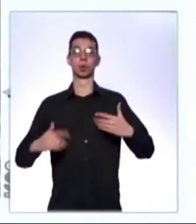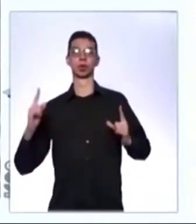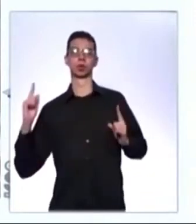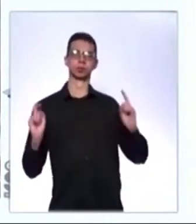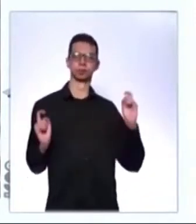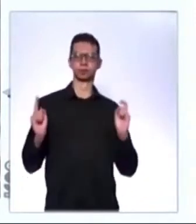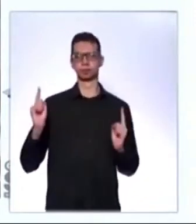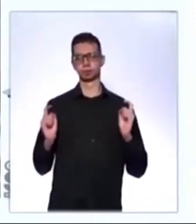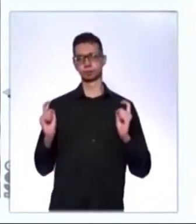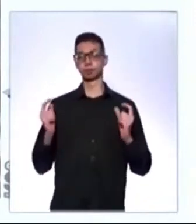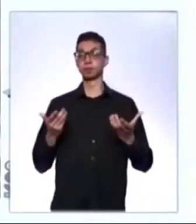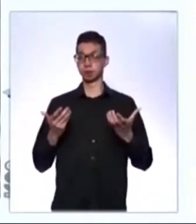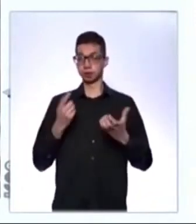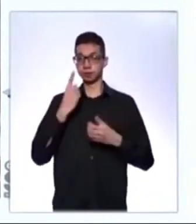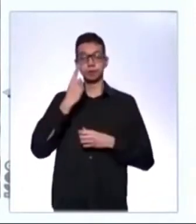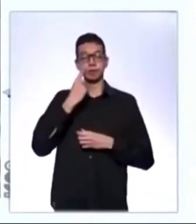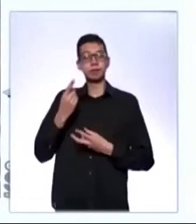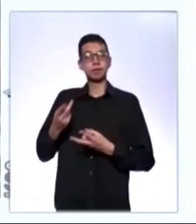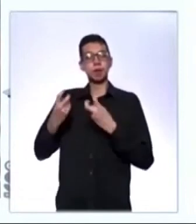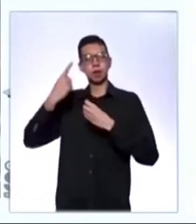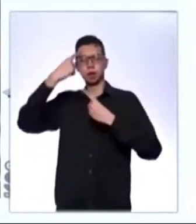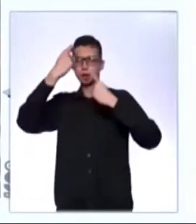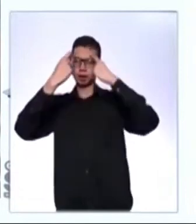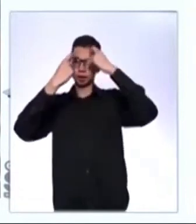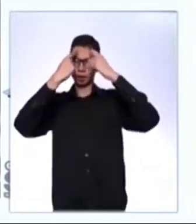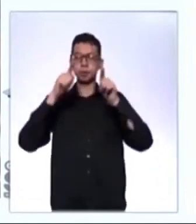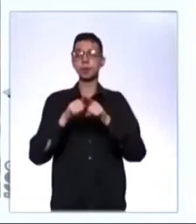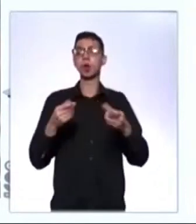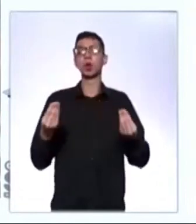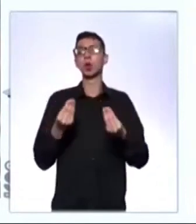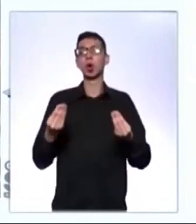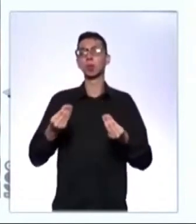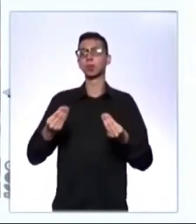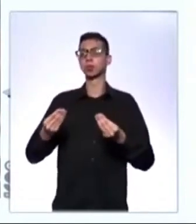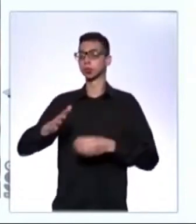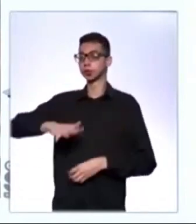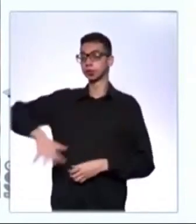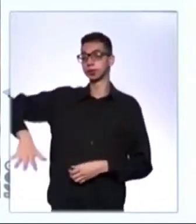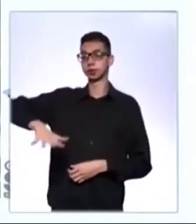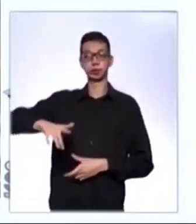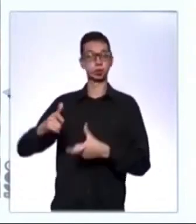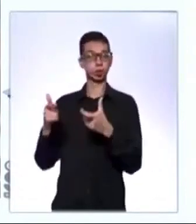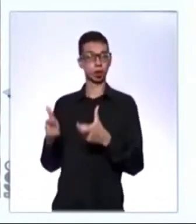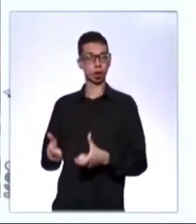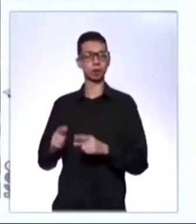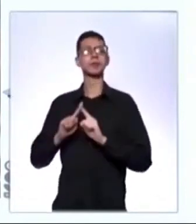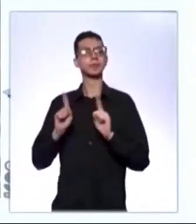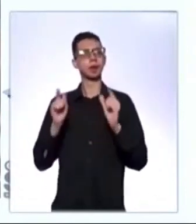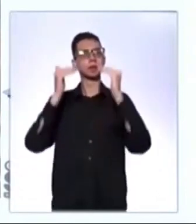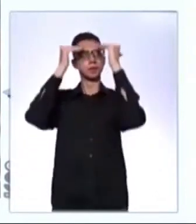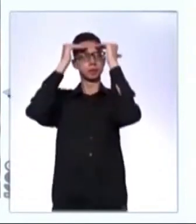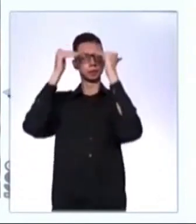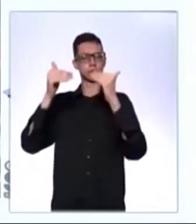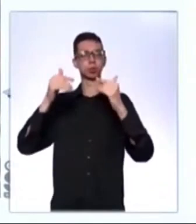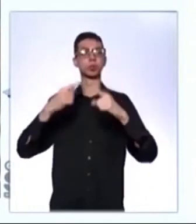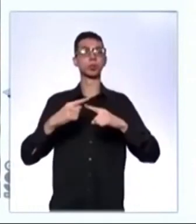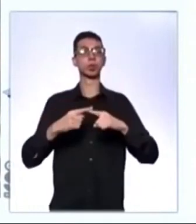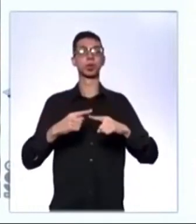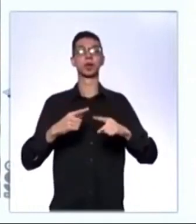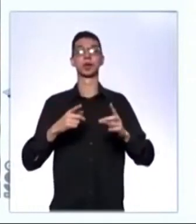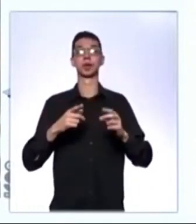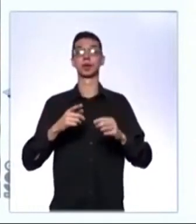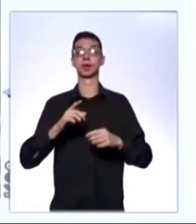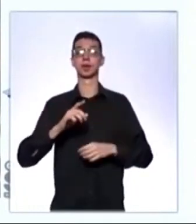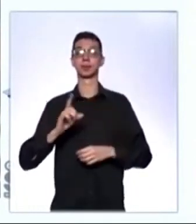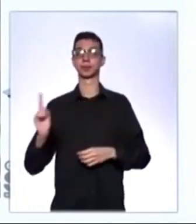criativa e eu quero perceber como é que ele ocupa o espaço. Sobretudo respeitando o espaço de que você estiver dançando em dupla. Tá certo? Cada um respeitando o seu